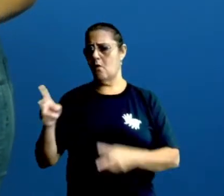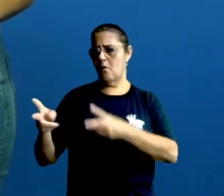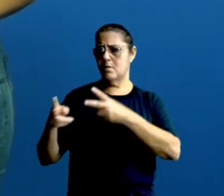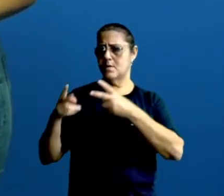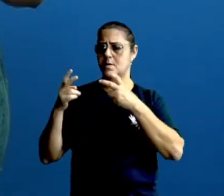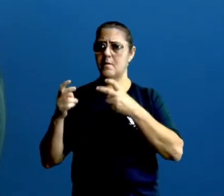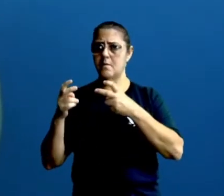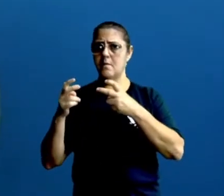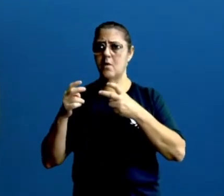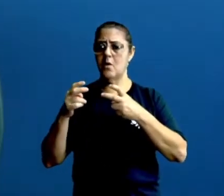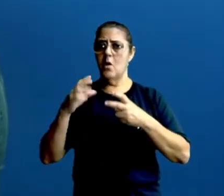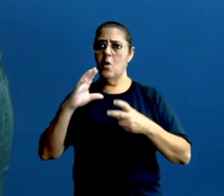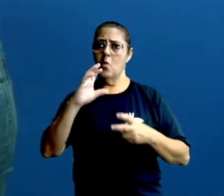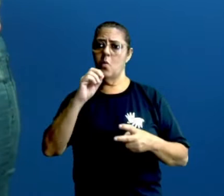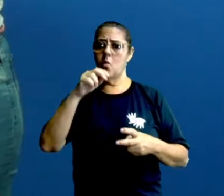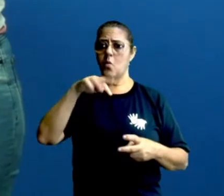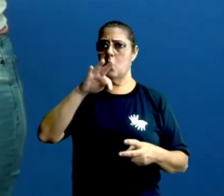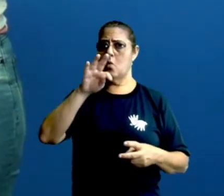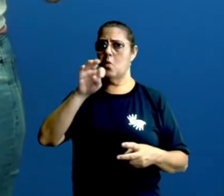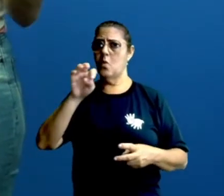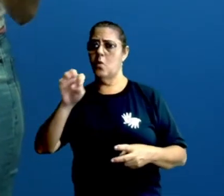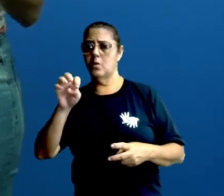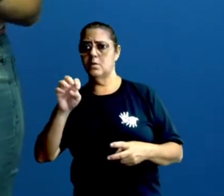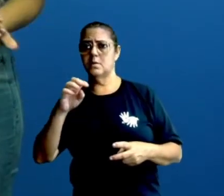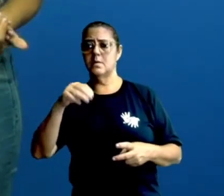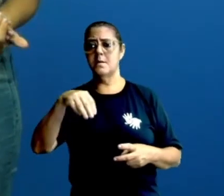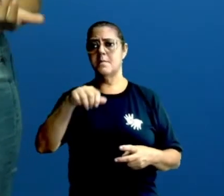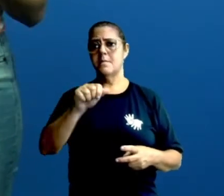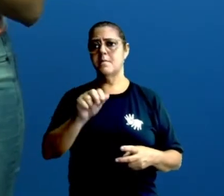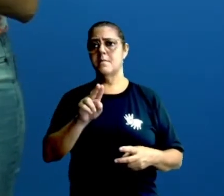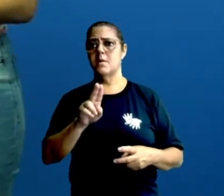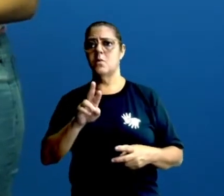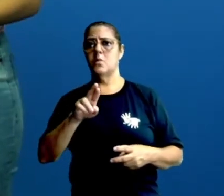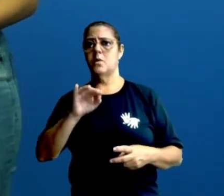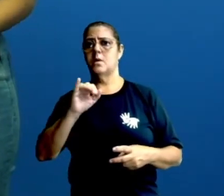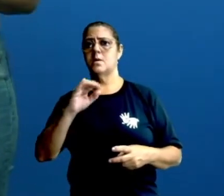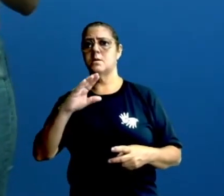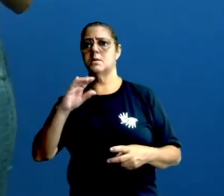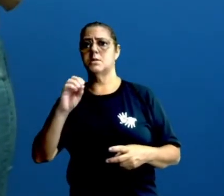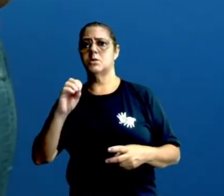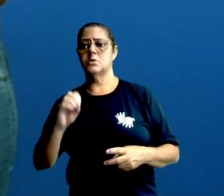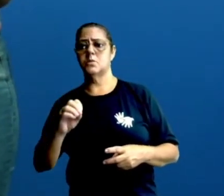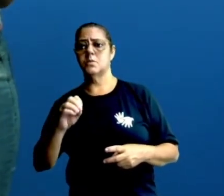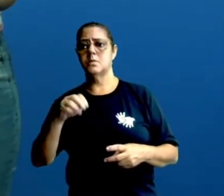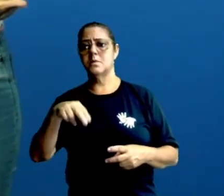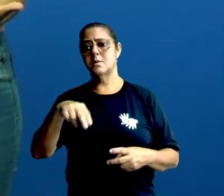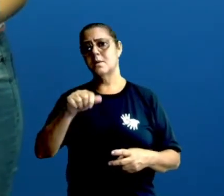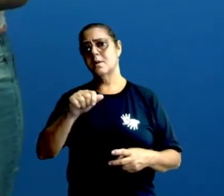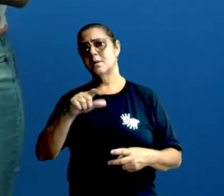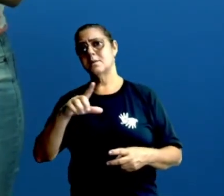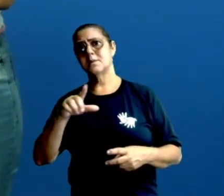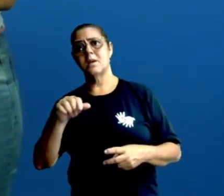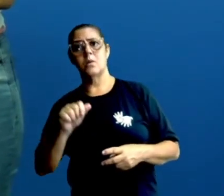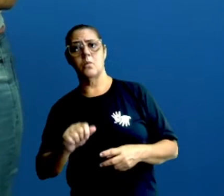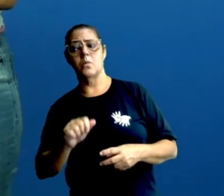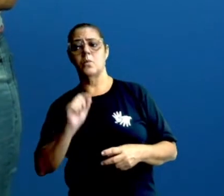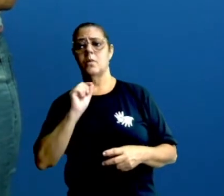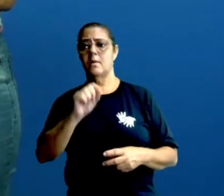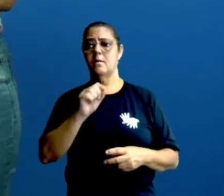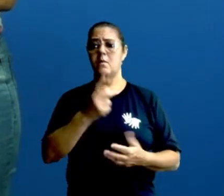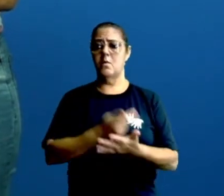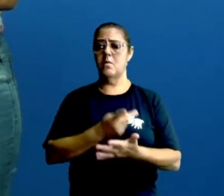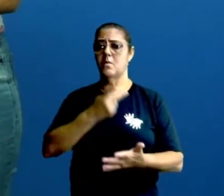Conde Maurício de Nassau, que trabalhamos em aulas anteriores, que desempenhou um papel importante